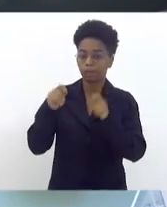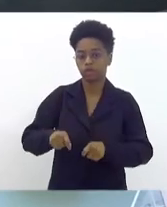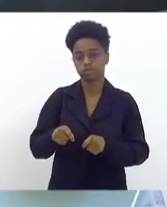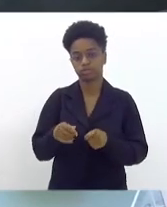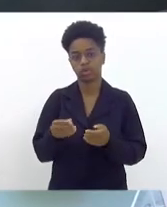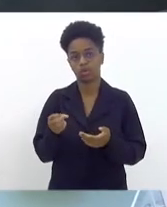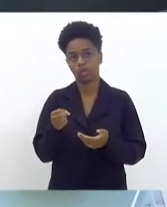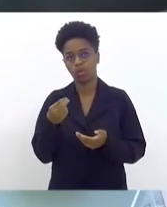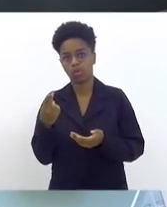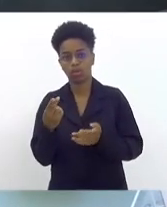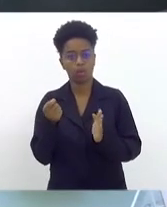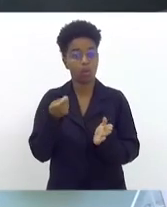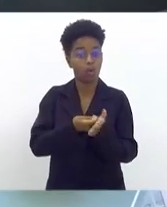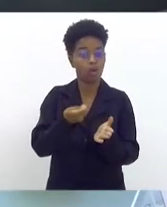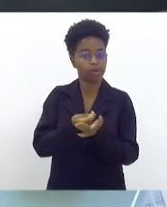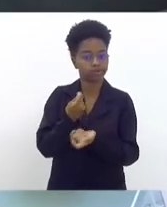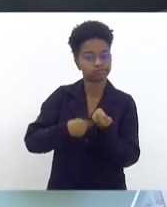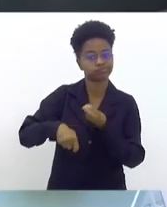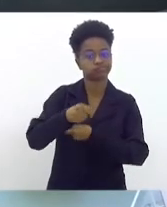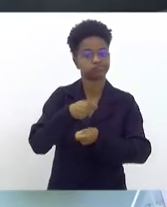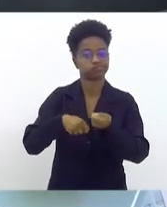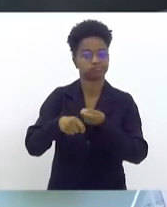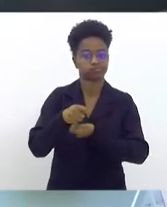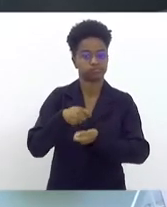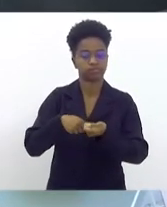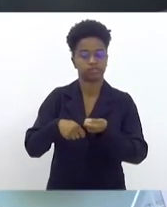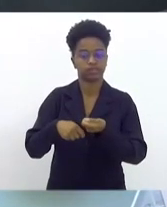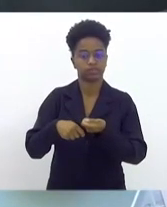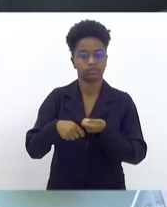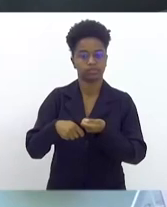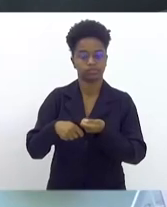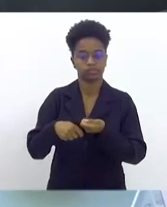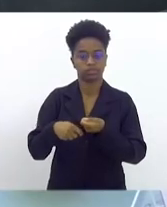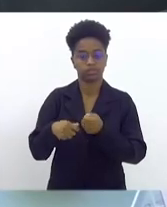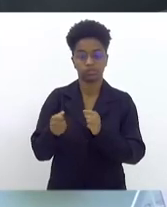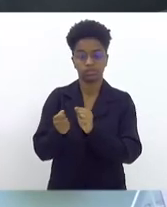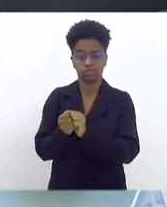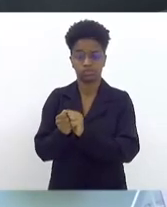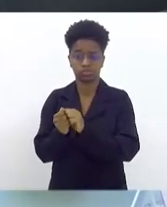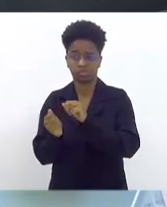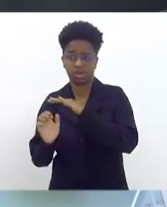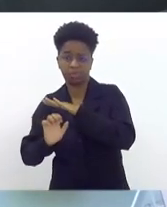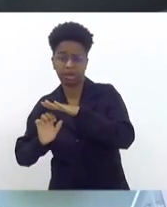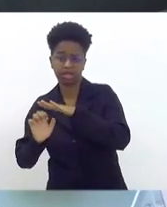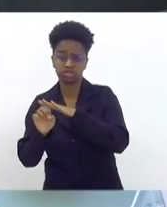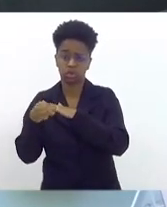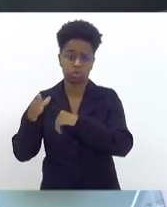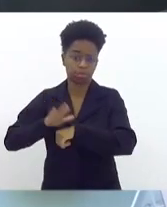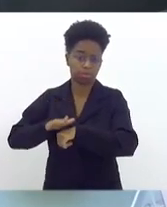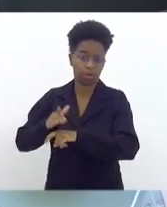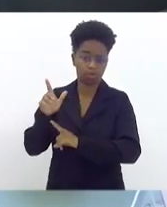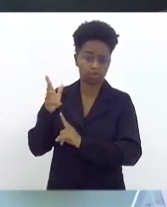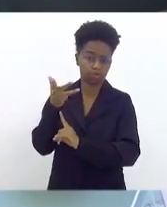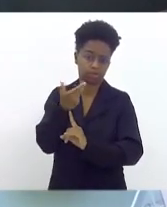obrigação de se negociar com o empresário do artista, com o próprio artista, enfim.